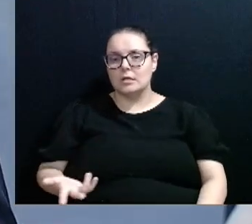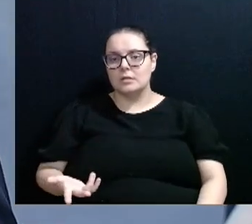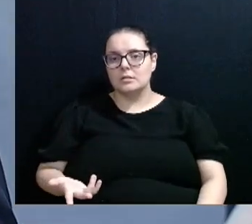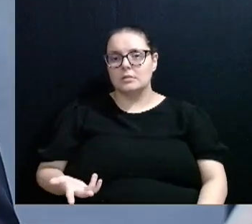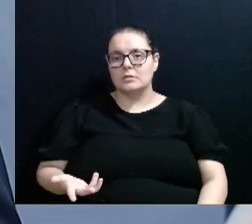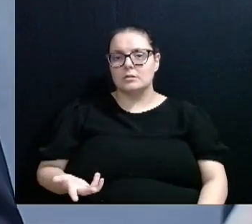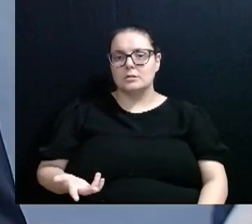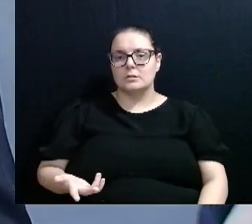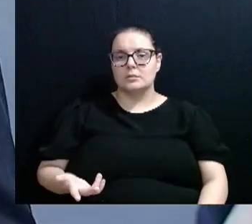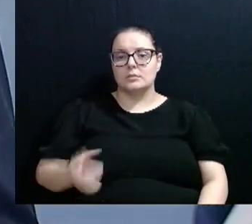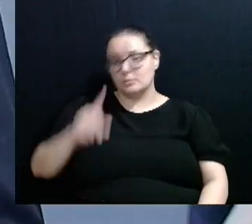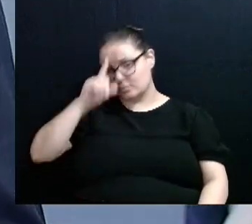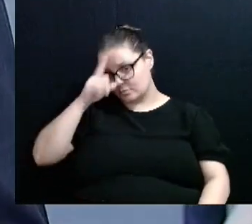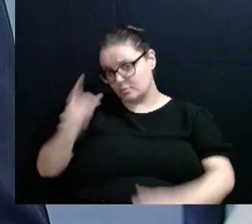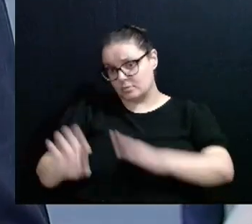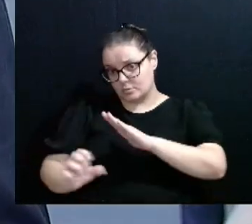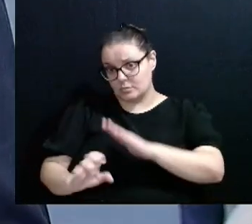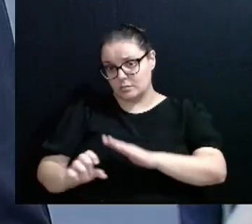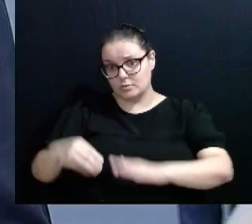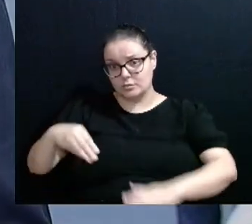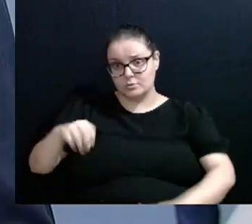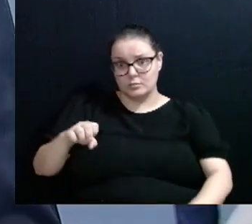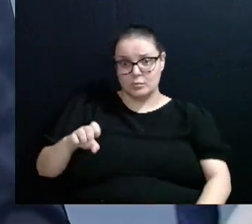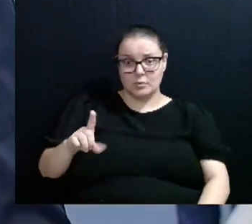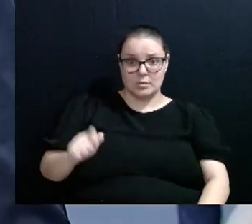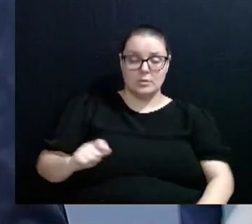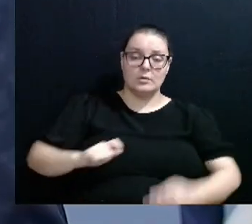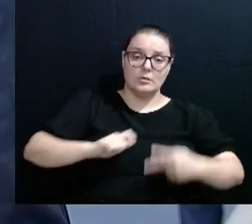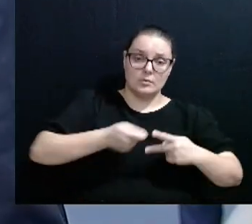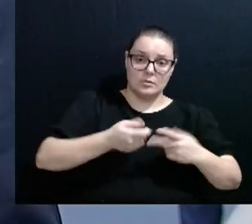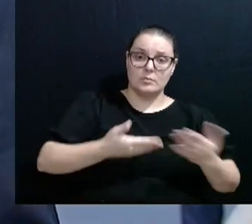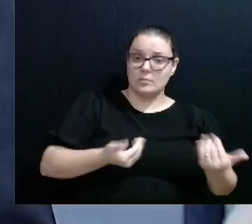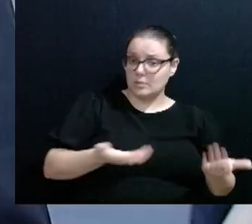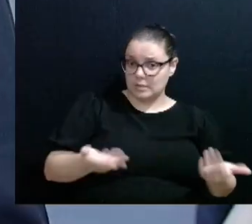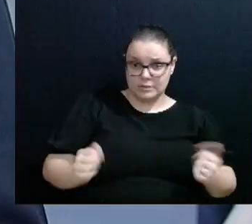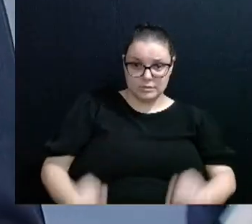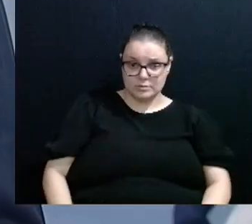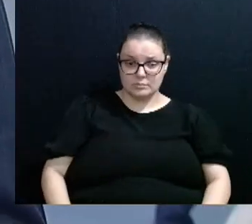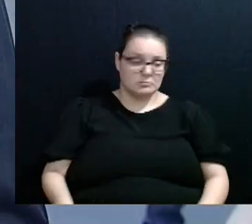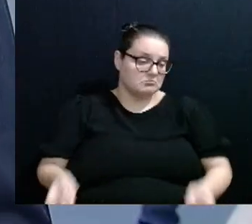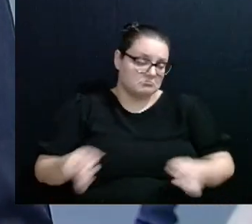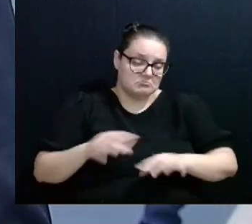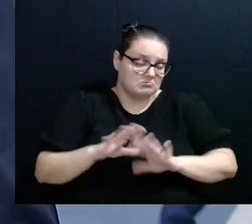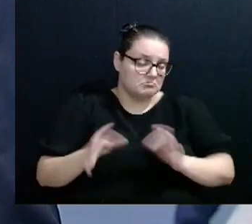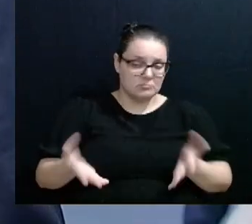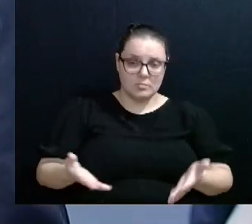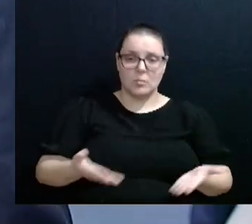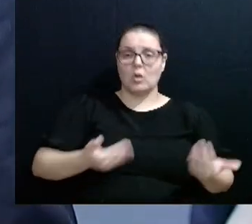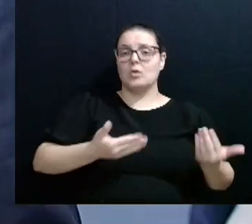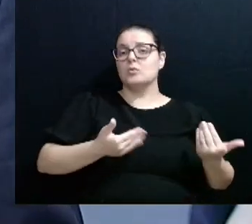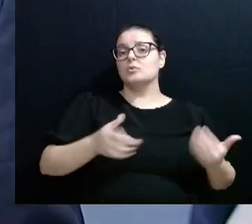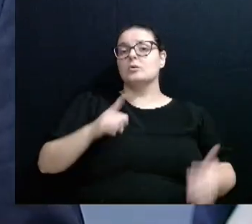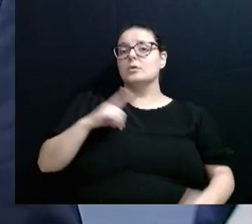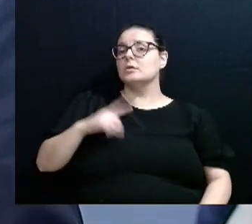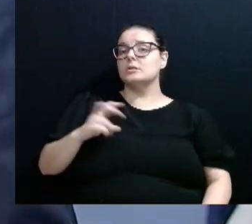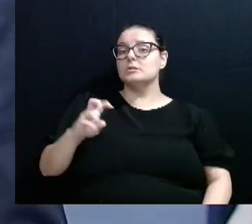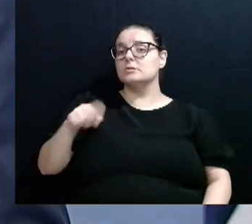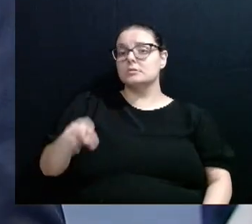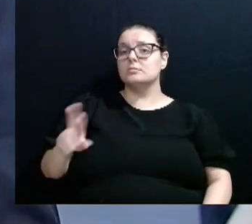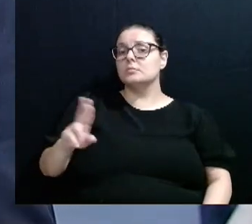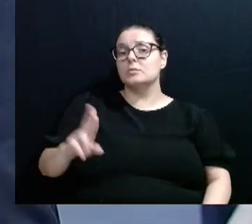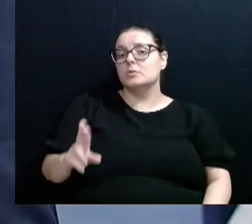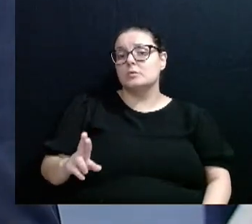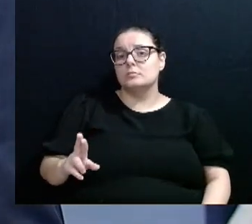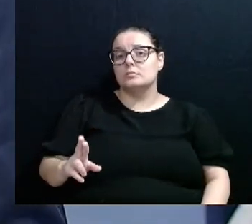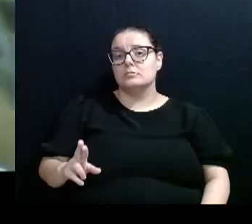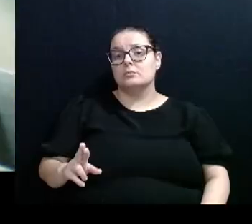da empresa de moedas faz um Pix para esse jovem e pronto, o jovem tem lá R$5.000 na conta dele para